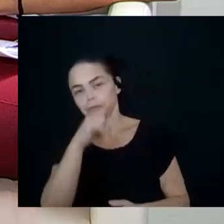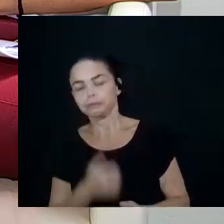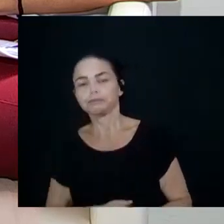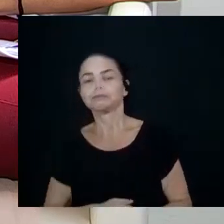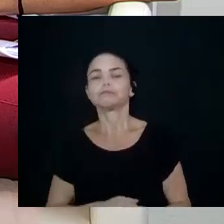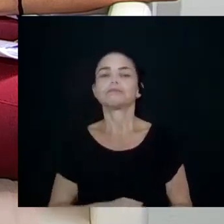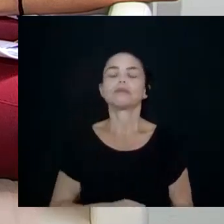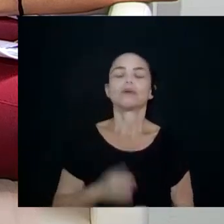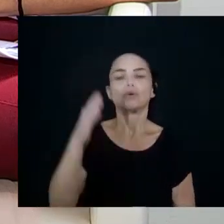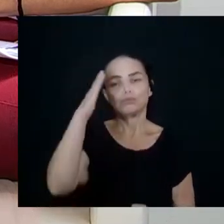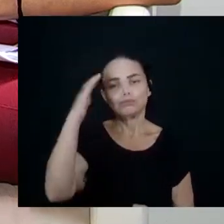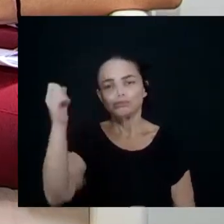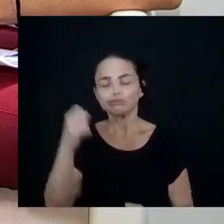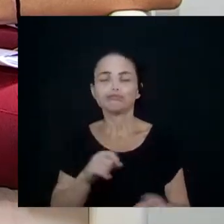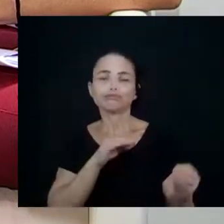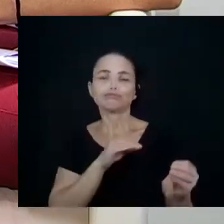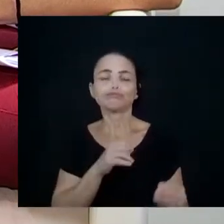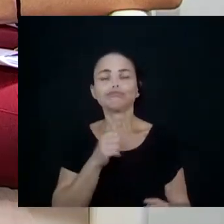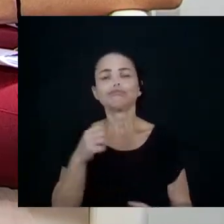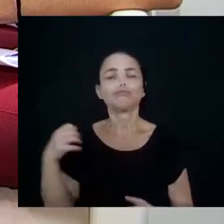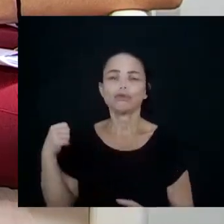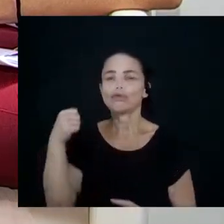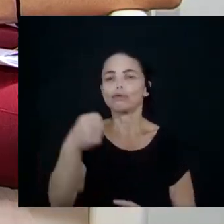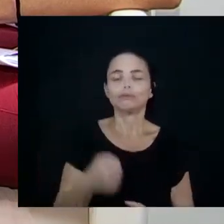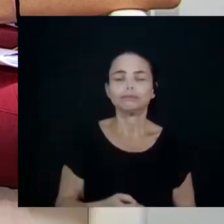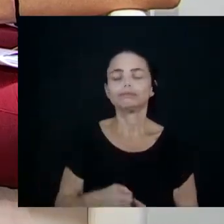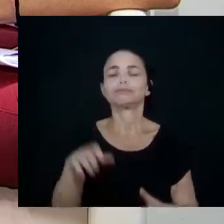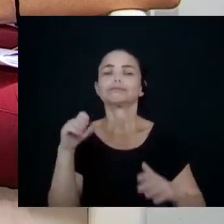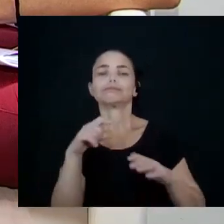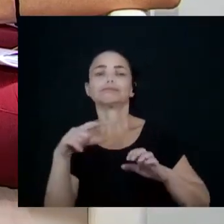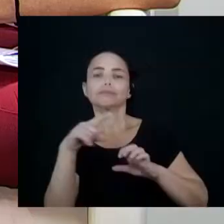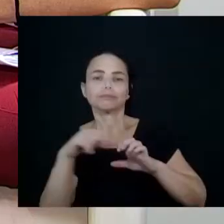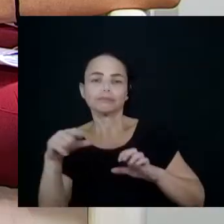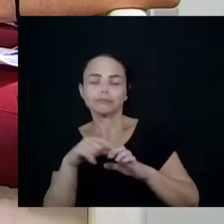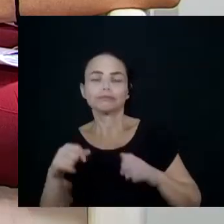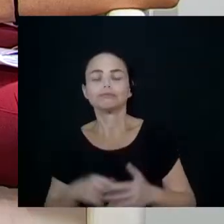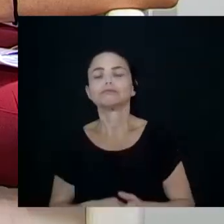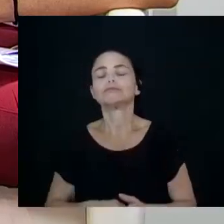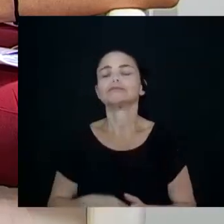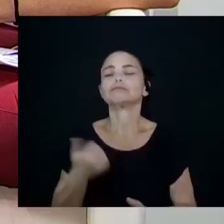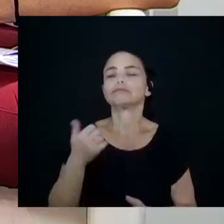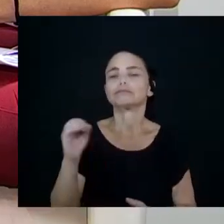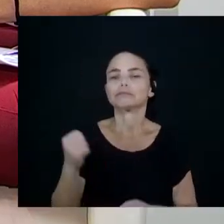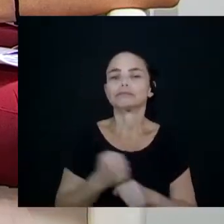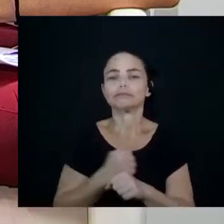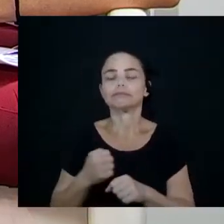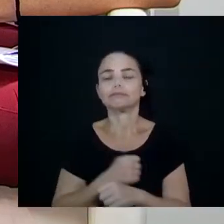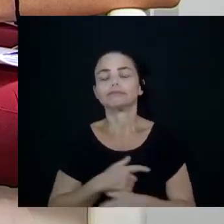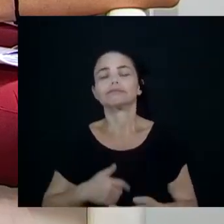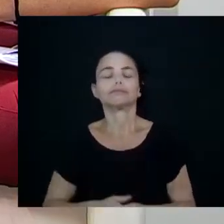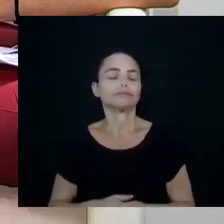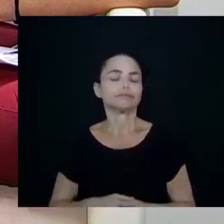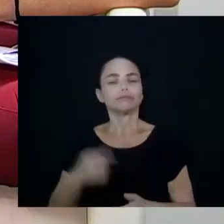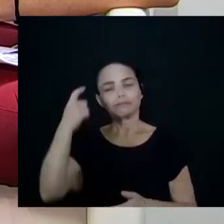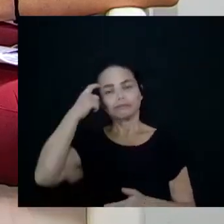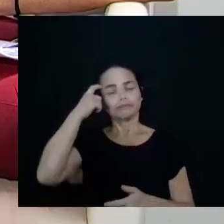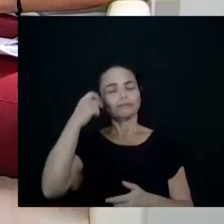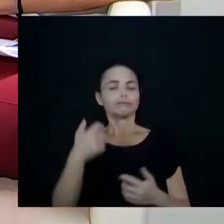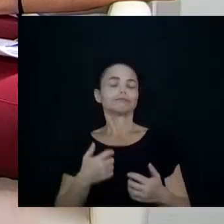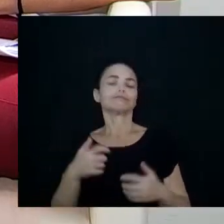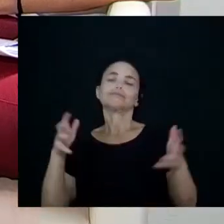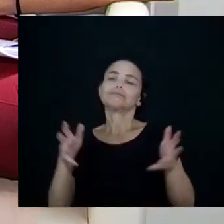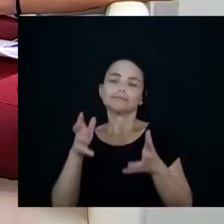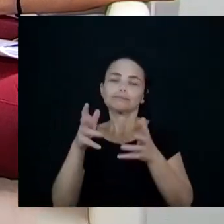claro, com seus negócios. Priscila, me fala há 10 anos quando você pensou, o que te motivou naquele momento, até